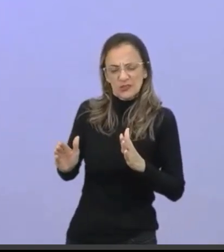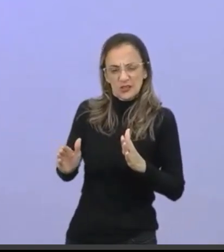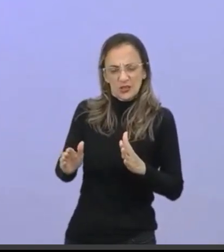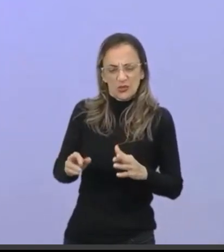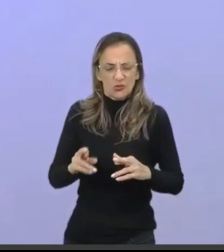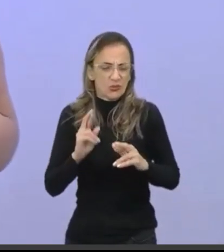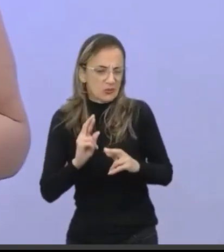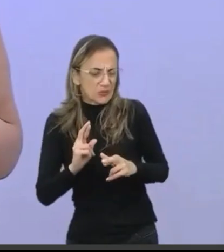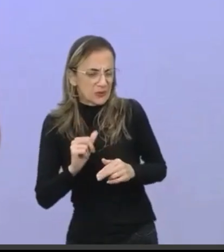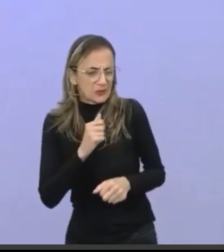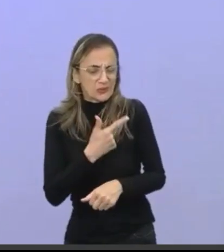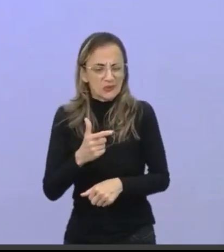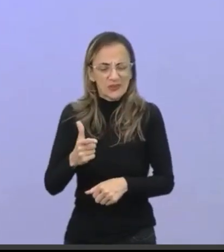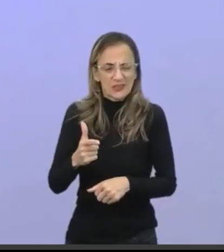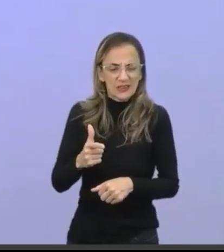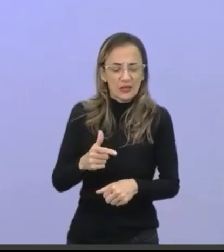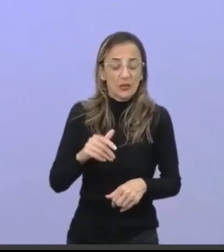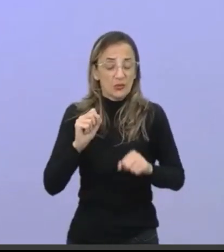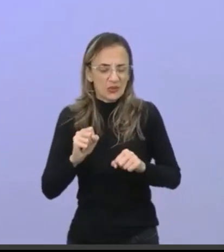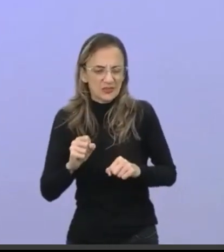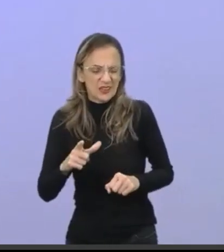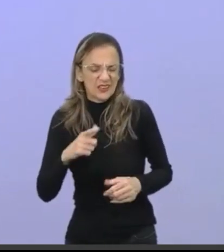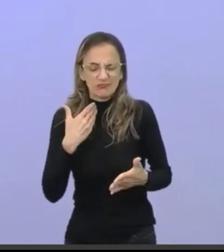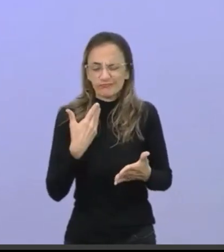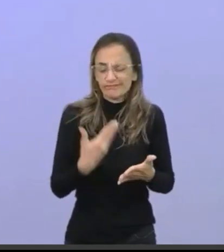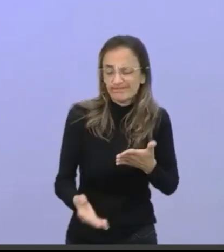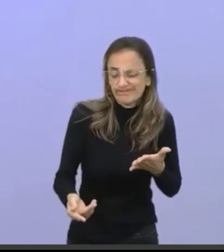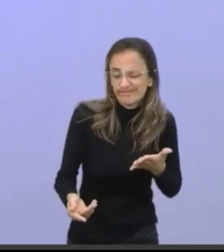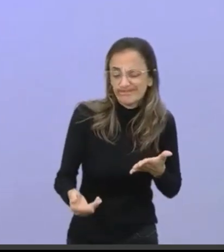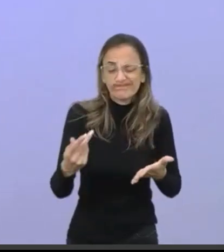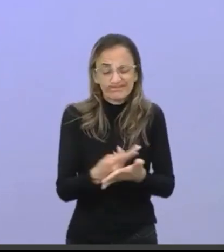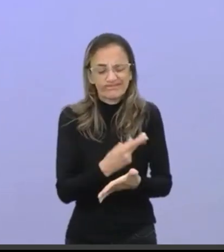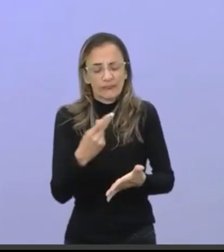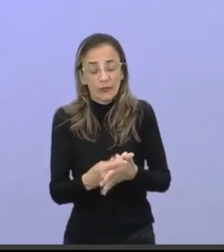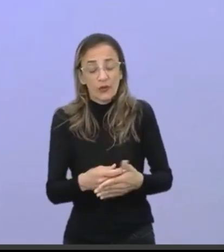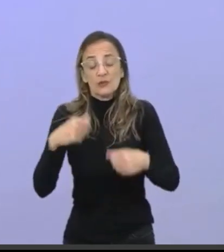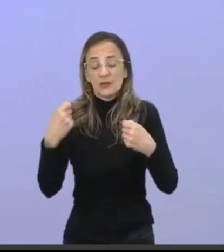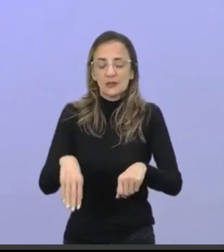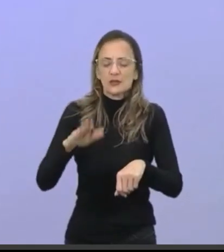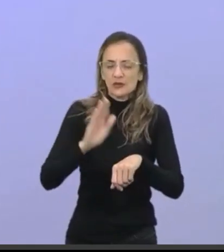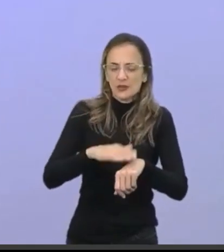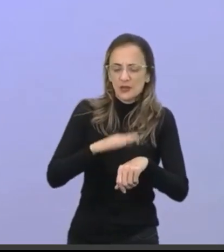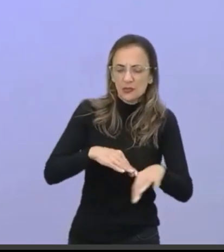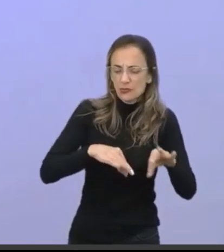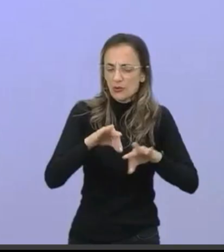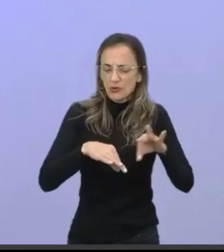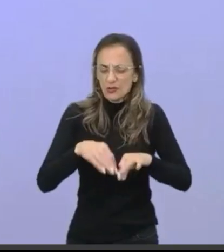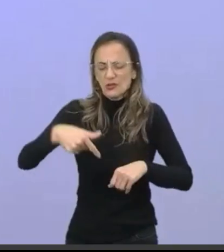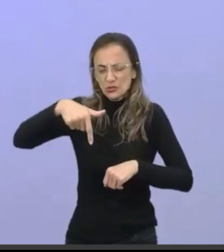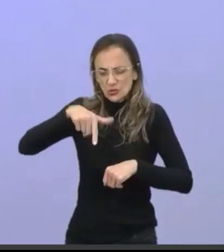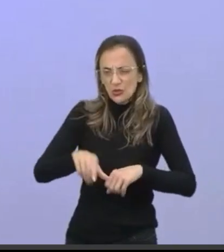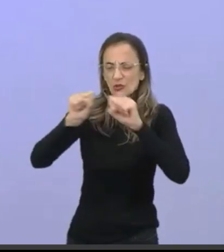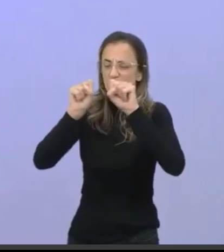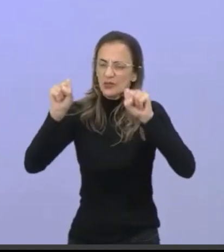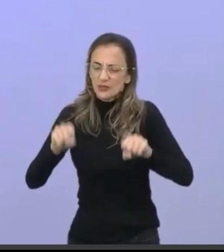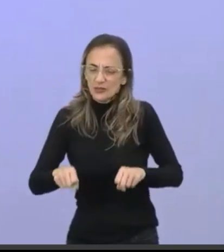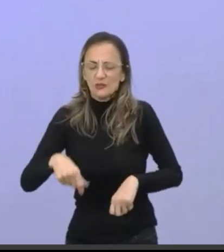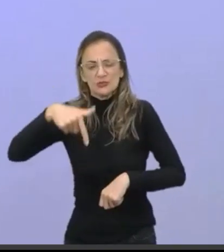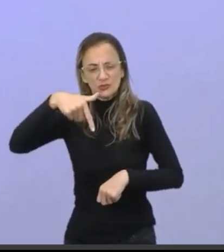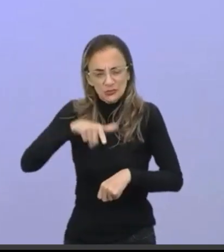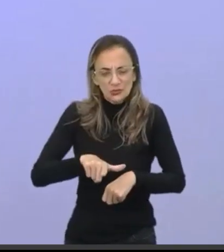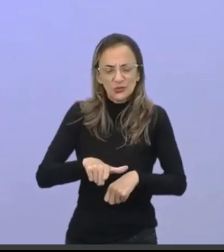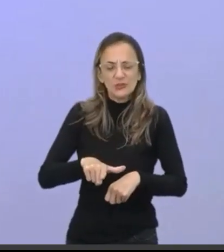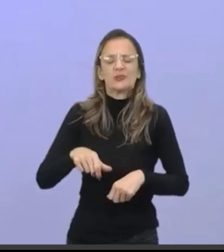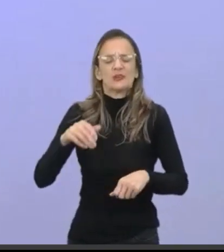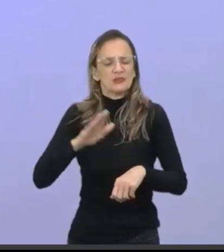primeiro momento não dê certo, né? Você vai precisar então fazer todo um reajuste novamente e fazer novamente essa programação ou fazer novamente a prototipagem. Isso faz